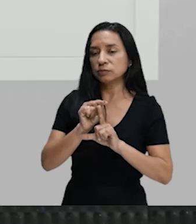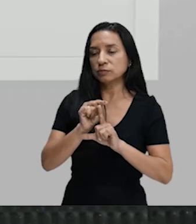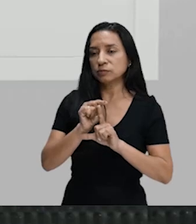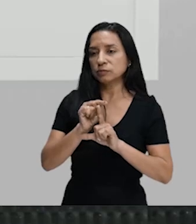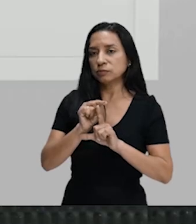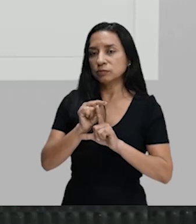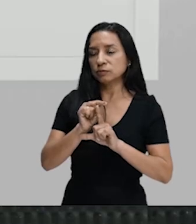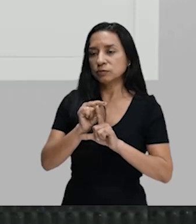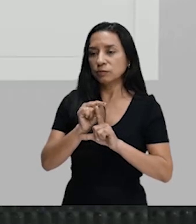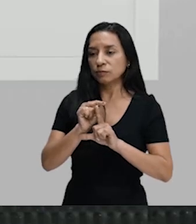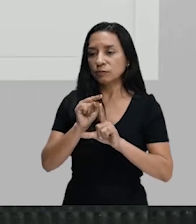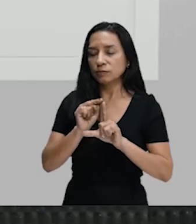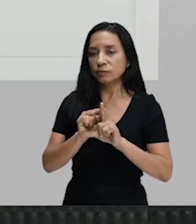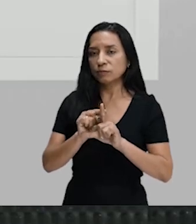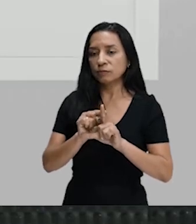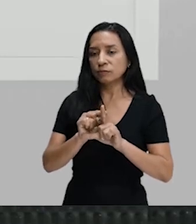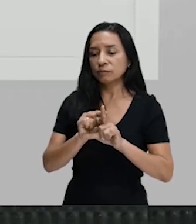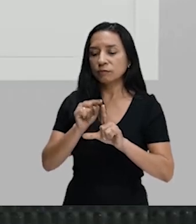for no sentido